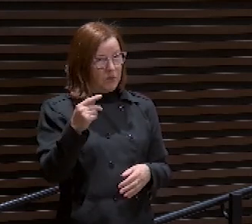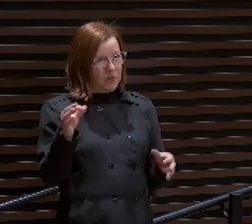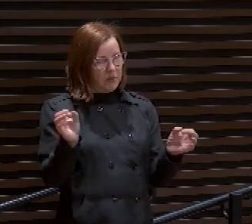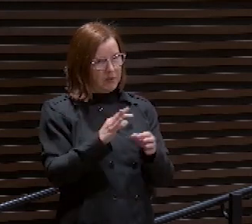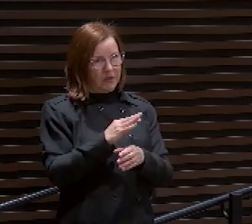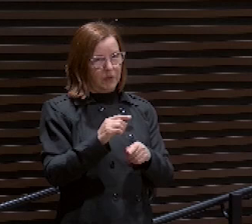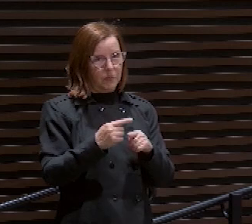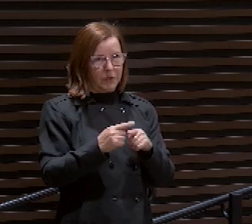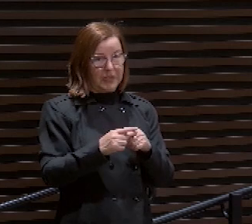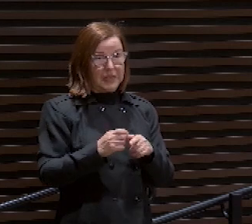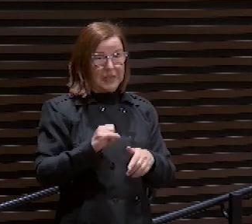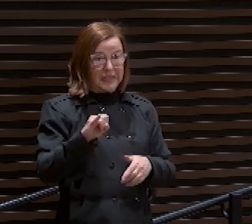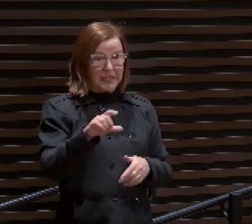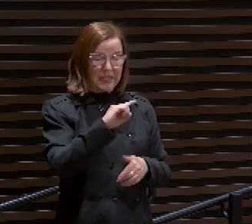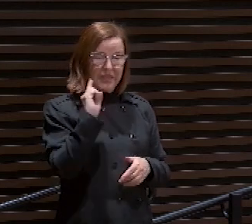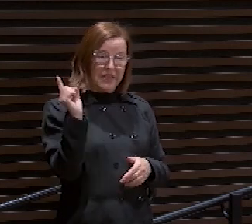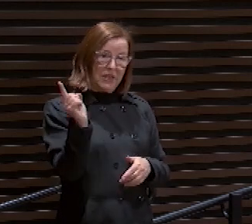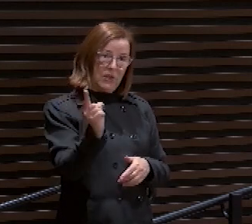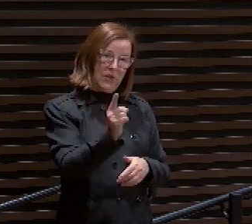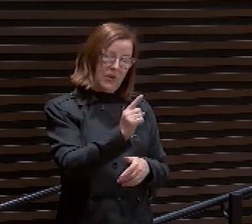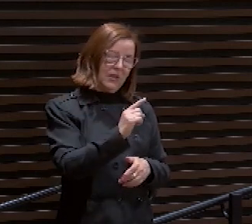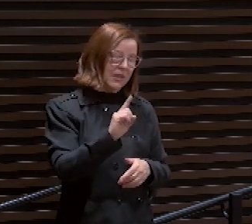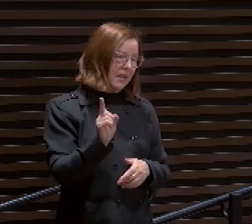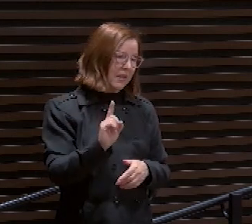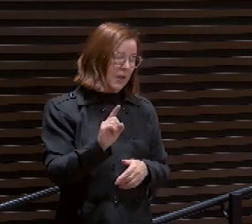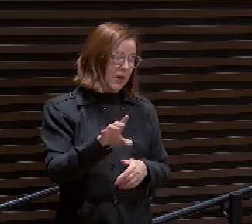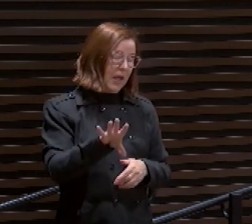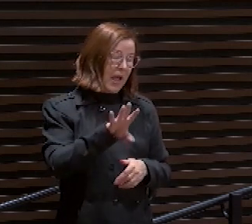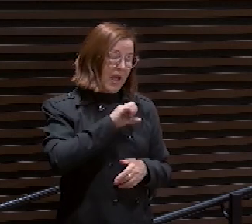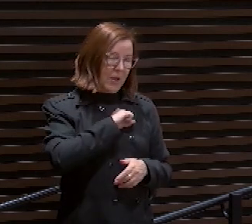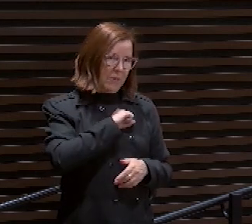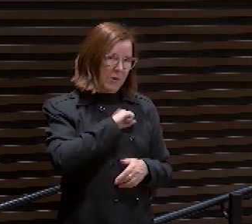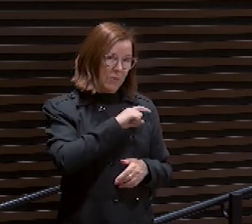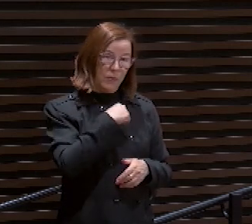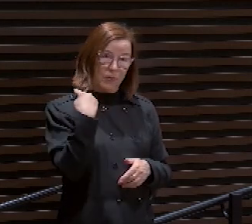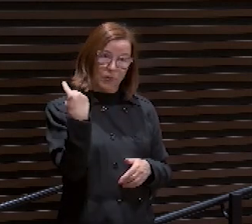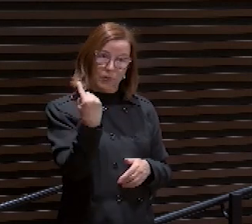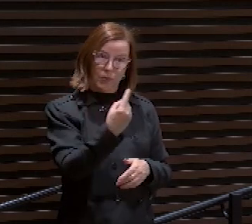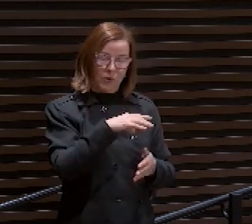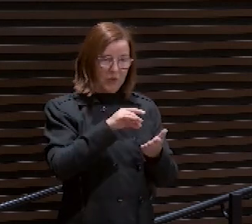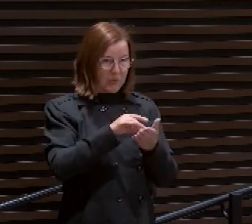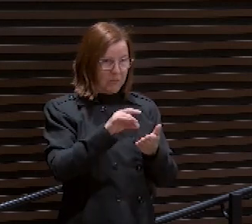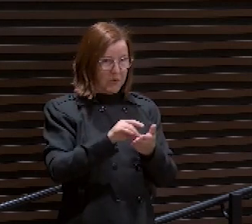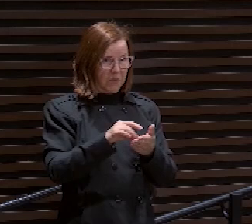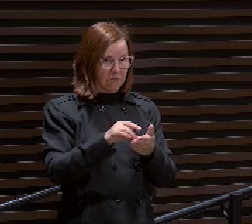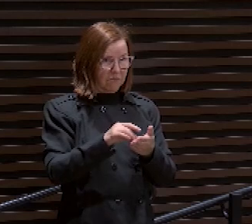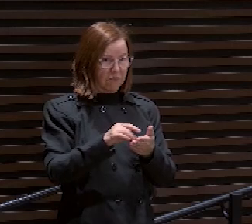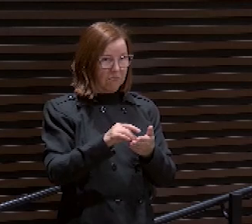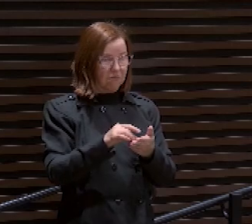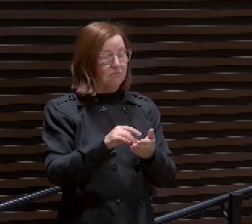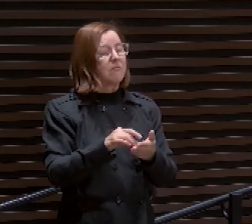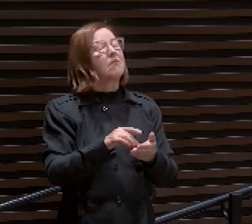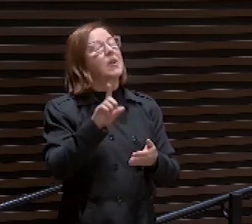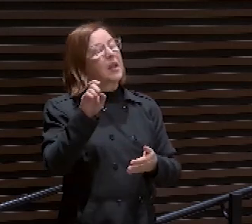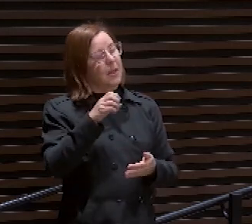amarmos os nossos inimigos, aqueles que nos odeiam, é pecado. É desobediência a Jesus